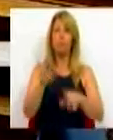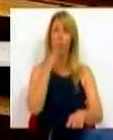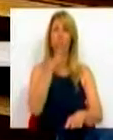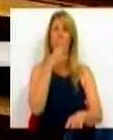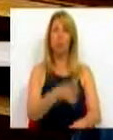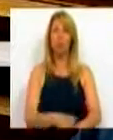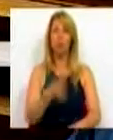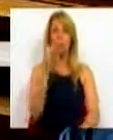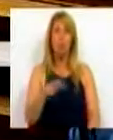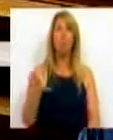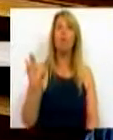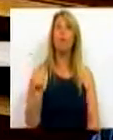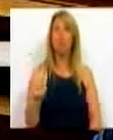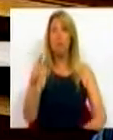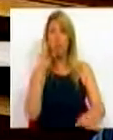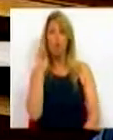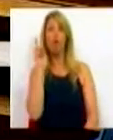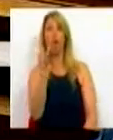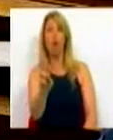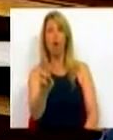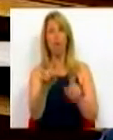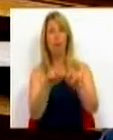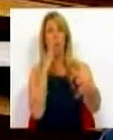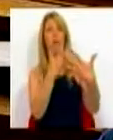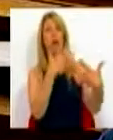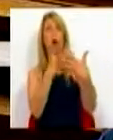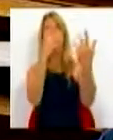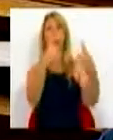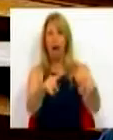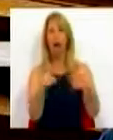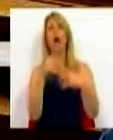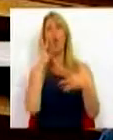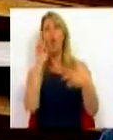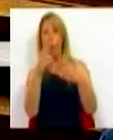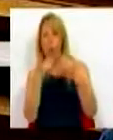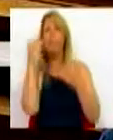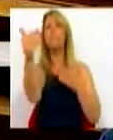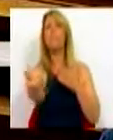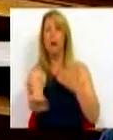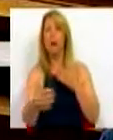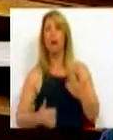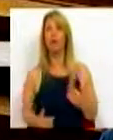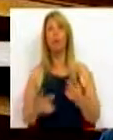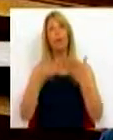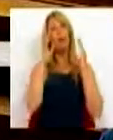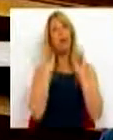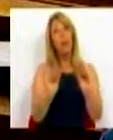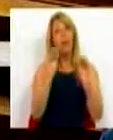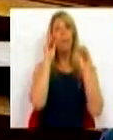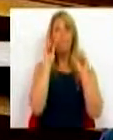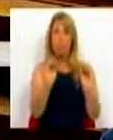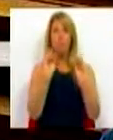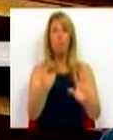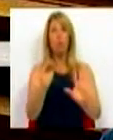o Partido Socialista olha para lá das evidências, exerce pedagogia cívica não baseada